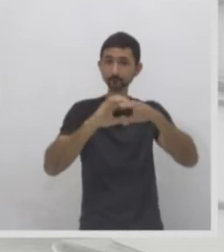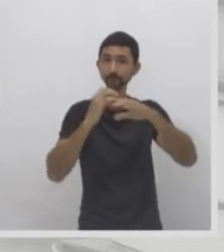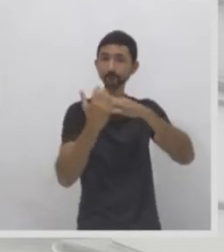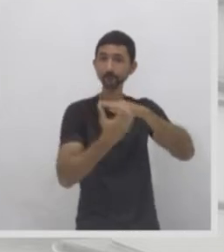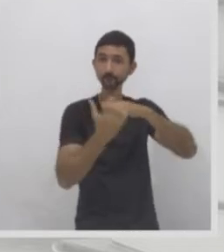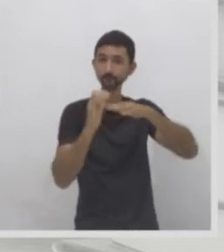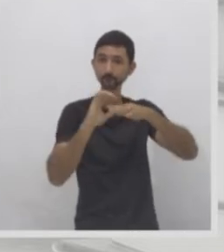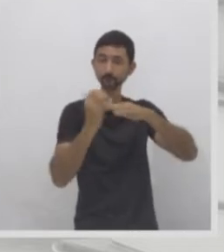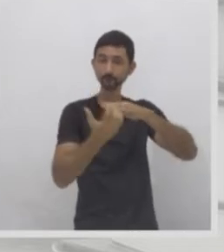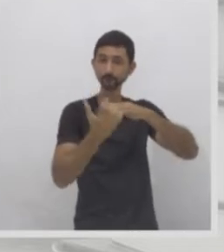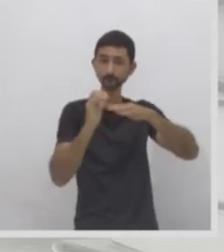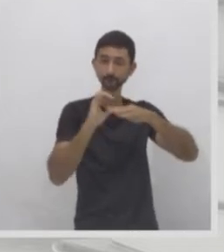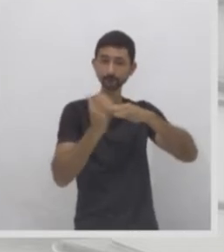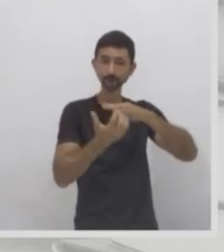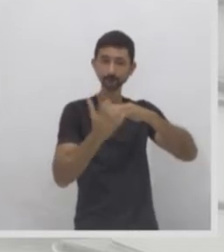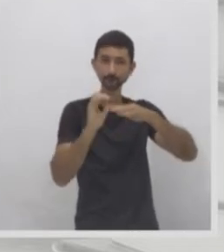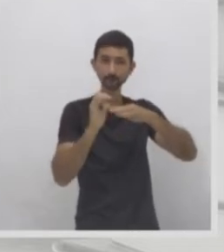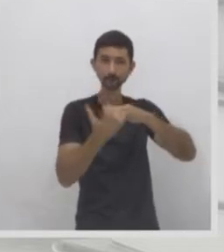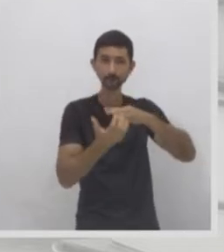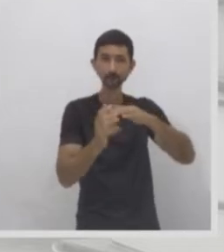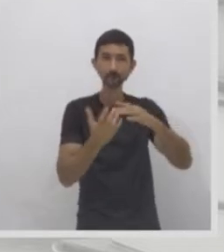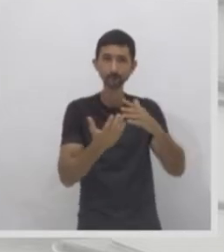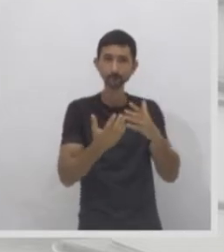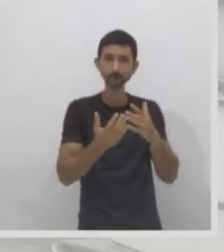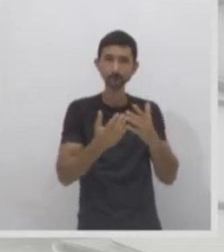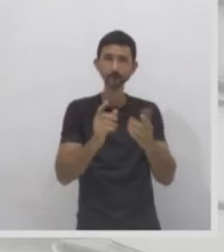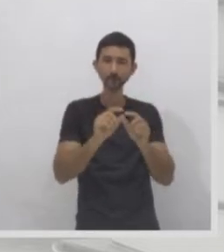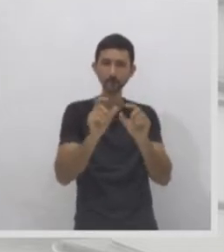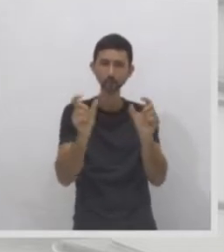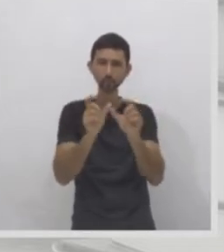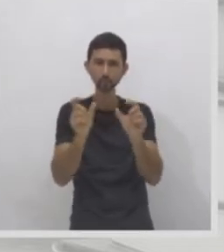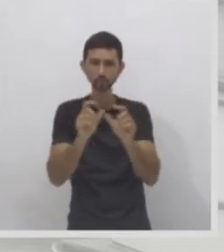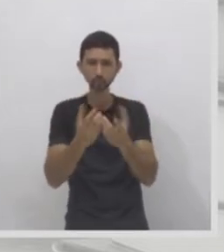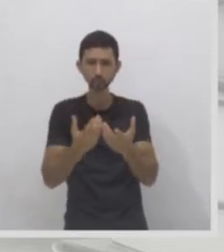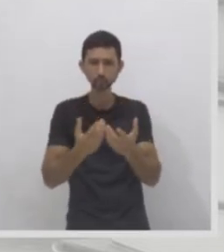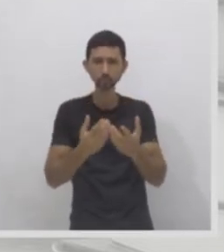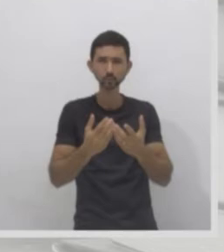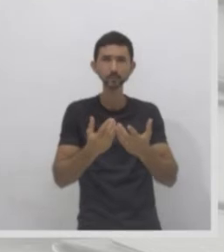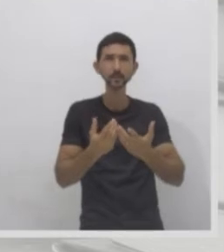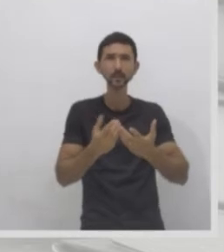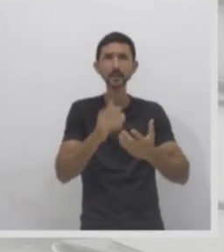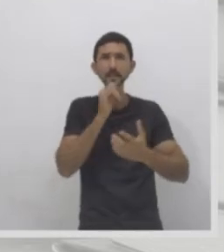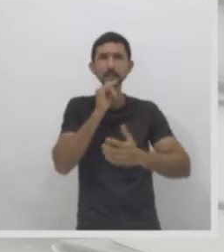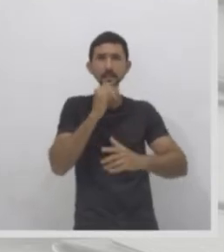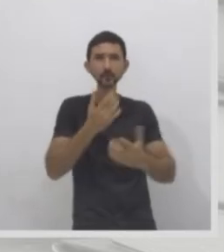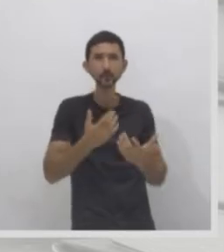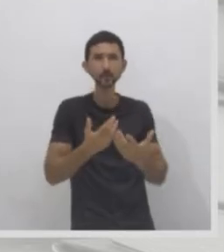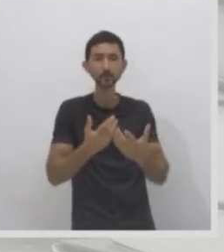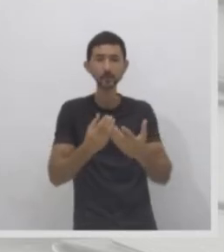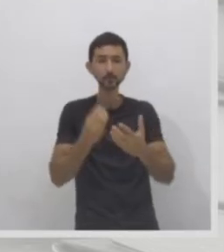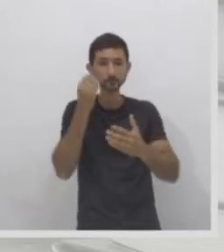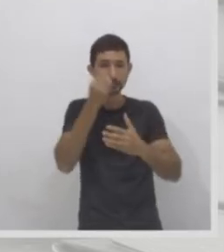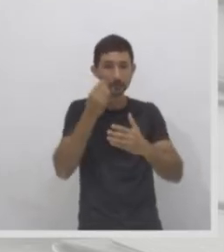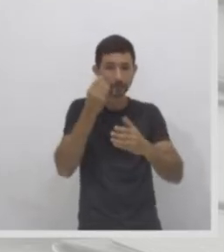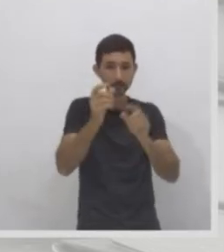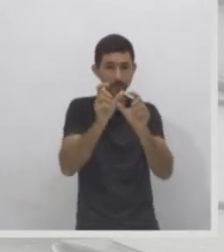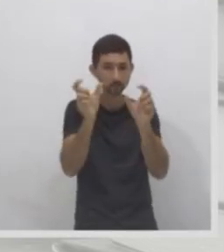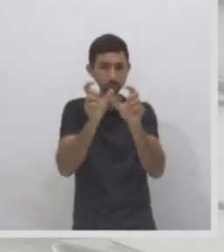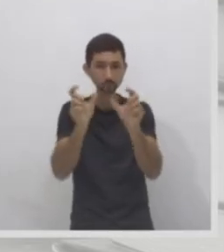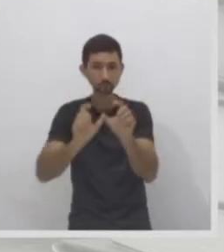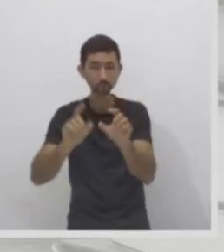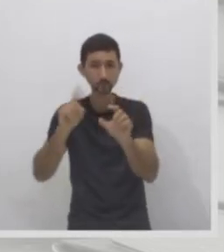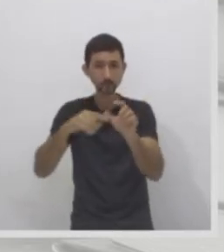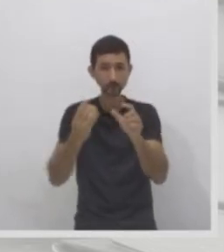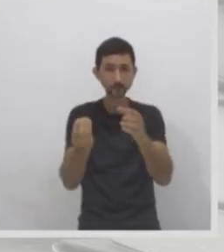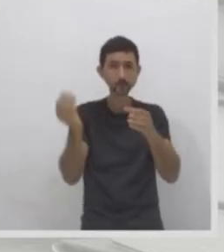Isso significa que o que nós temos é um termo acessório. A ideia de acessório na análise sintática é exatamente essa que a gente tem quando a